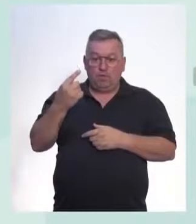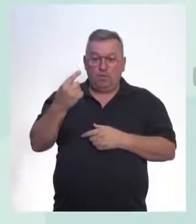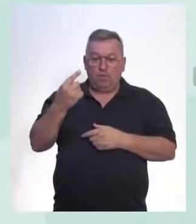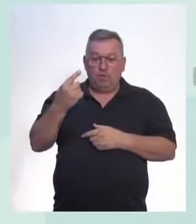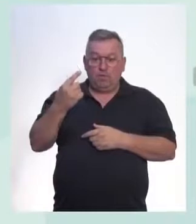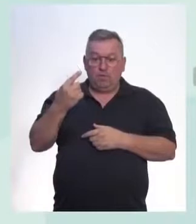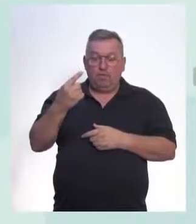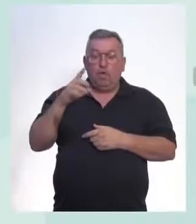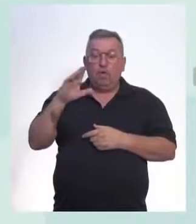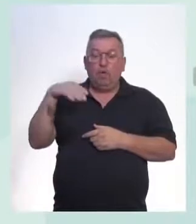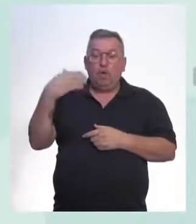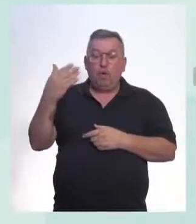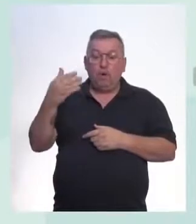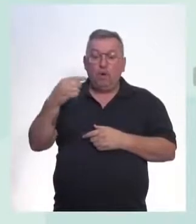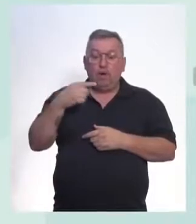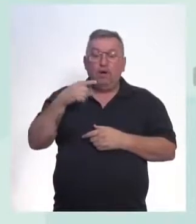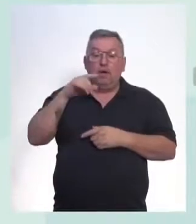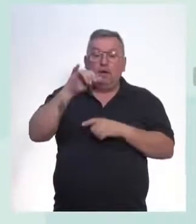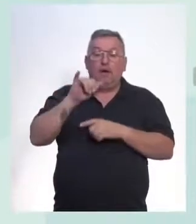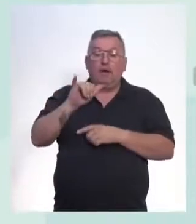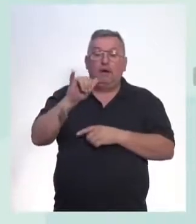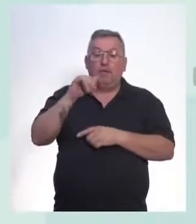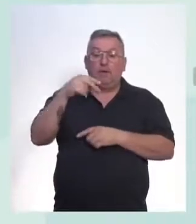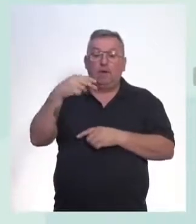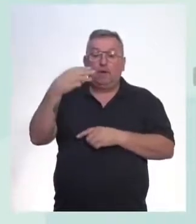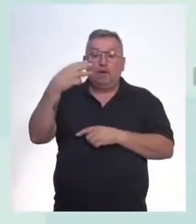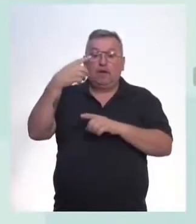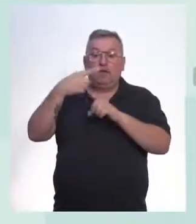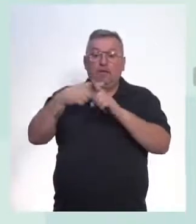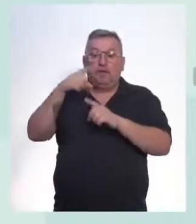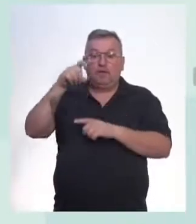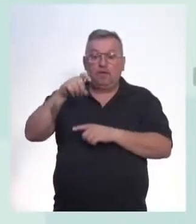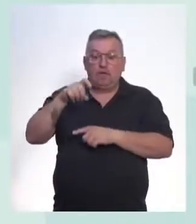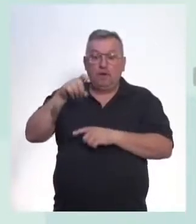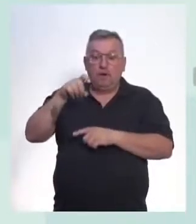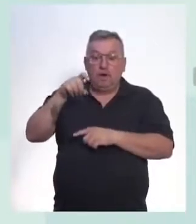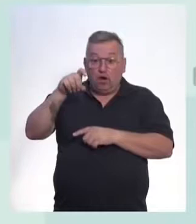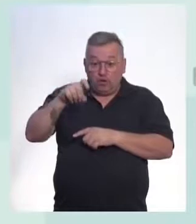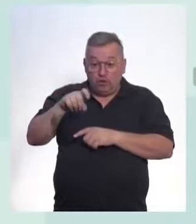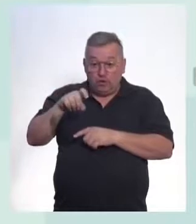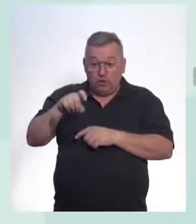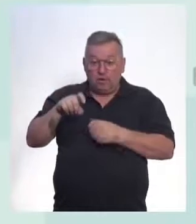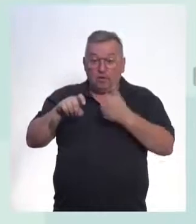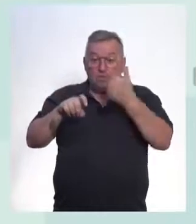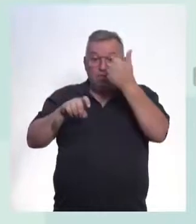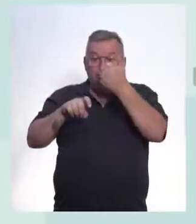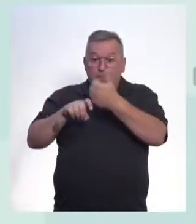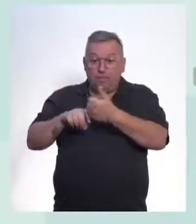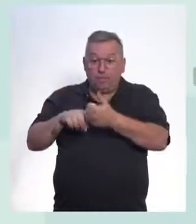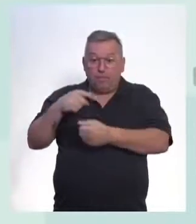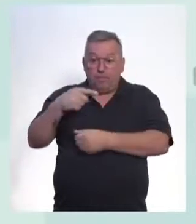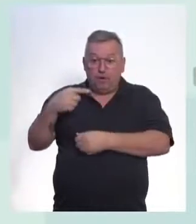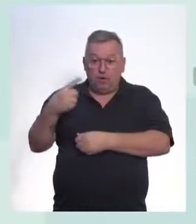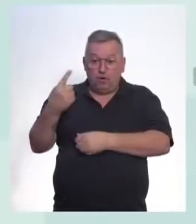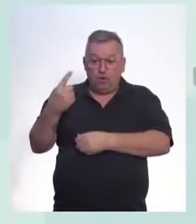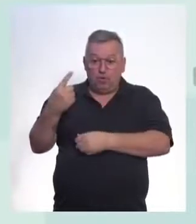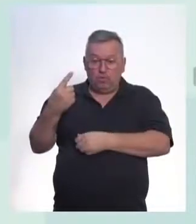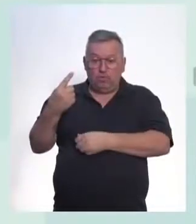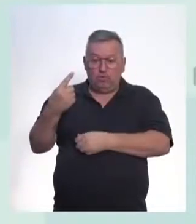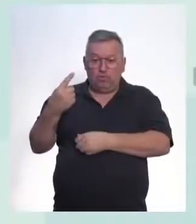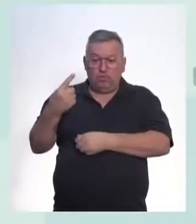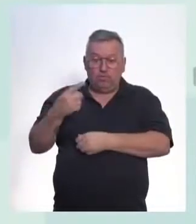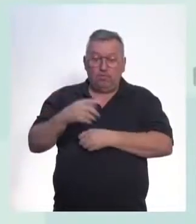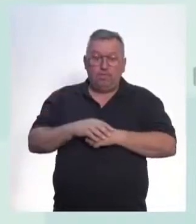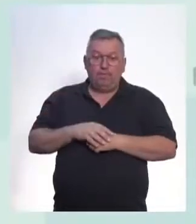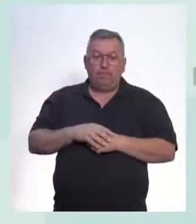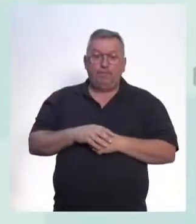qual que é a equação? Y igual a 3 vezes x. X é menos 1, então é 3 vezes menos 1. 3